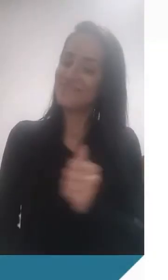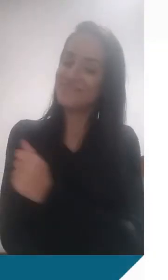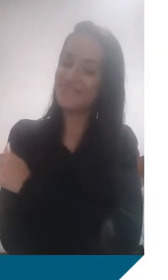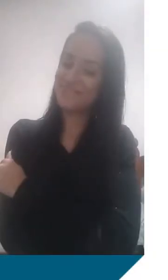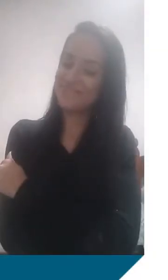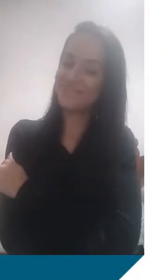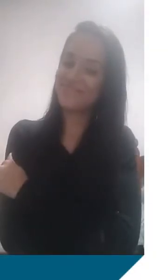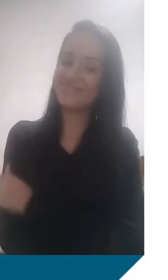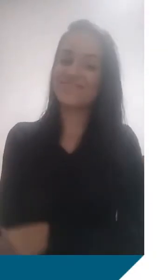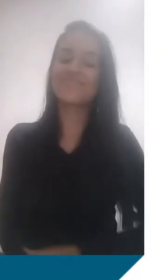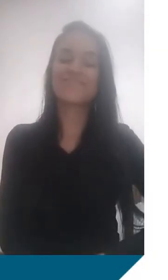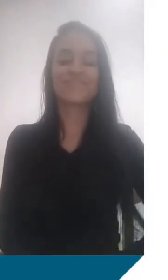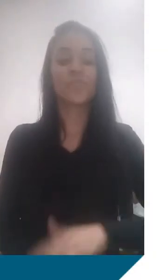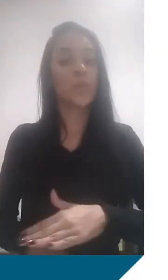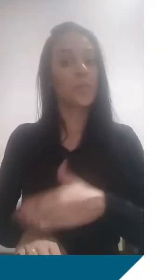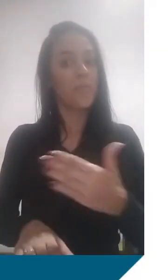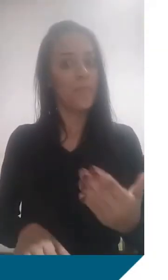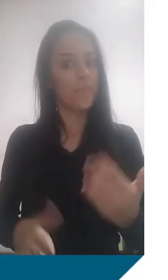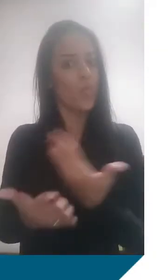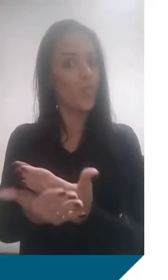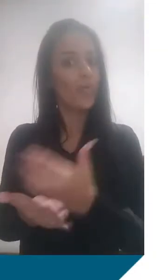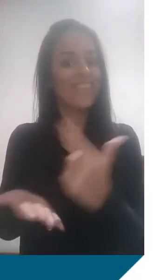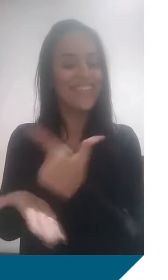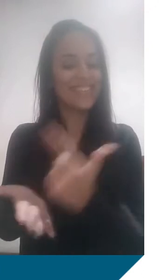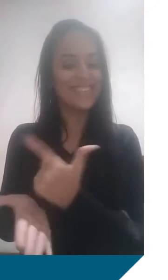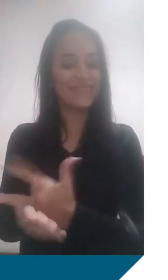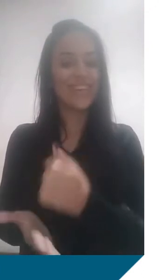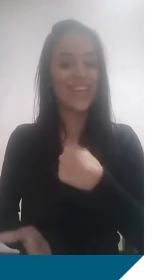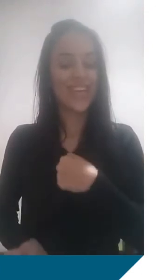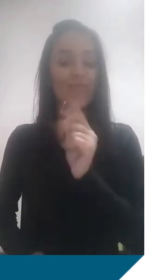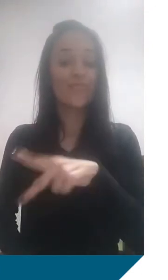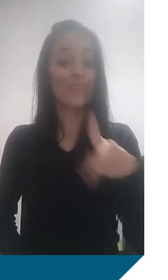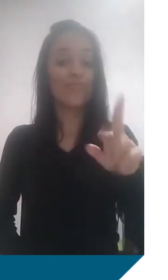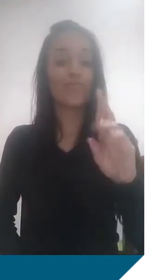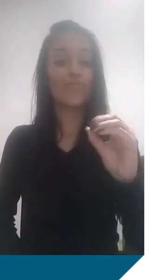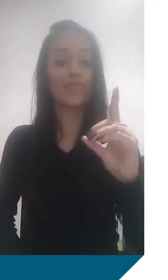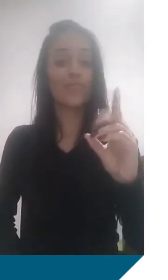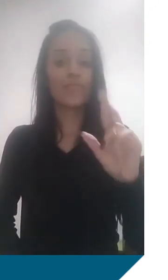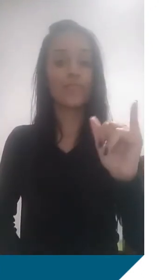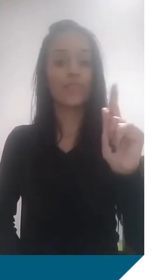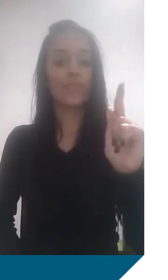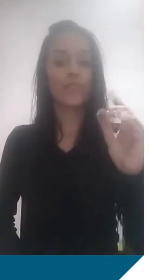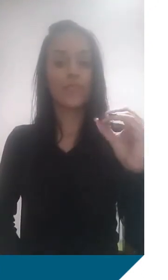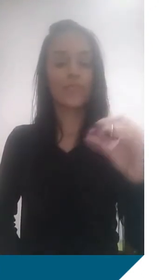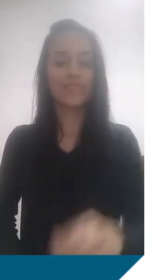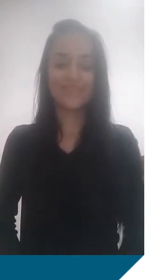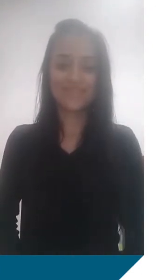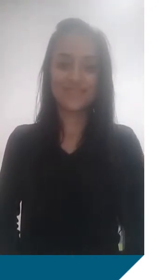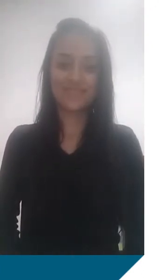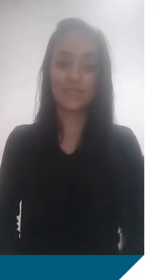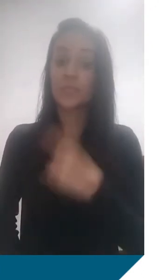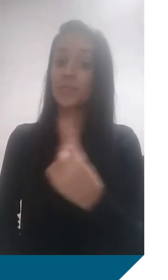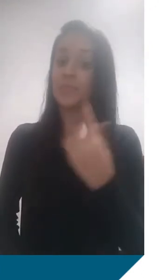Bem-vindos, alunos e alunas, a mais uma aula de literatura. Eu sou o professor Rodrigo, sou mediador no Polo de Resende